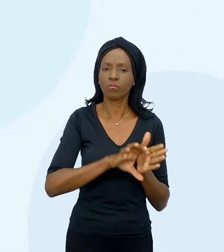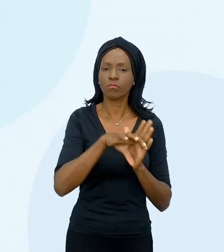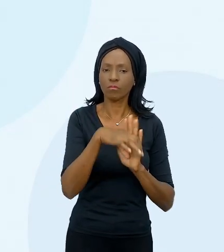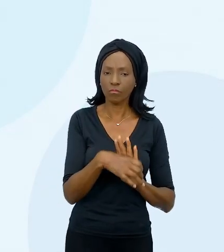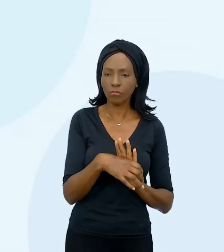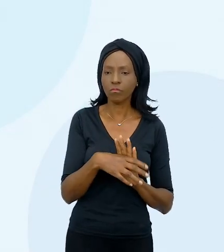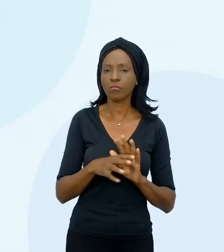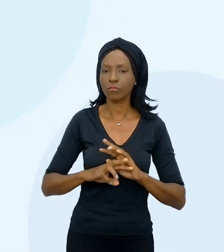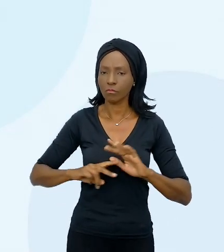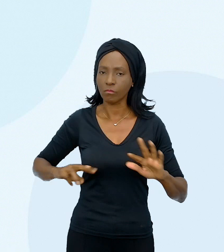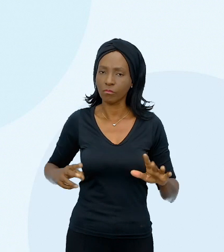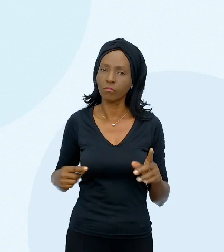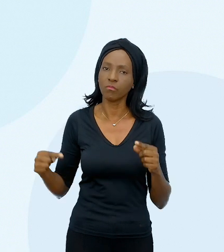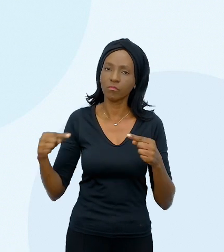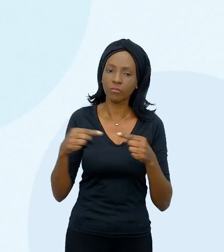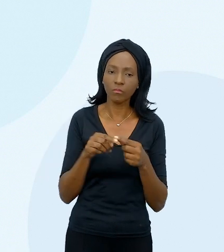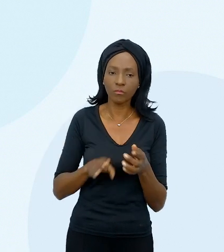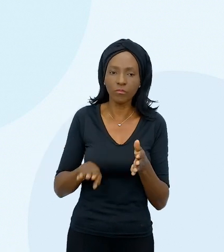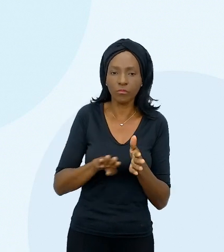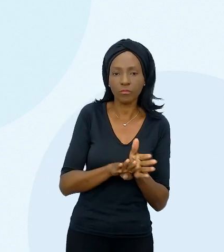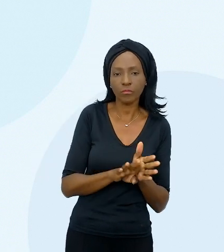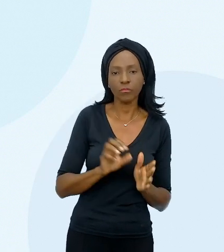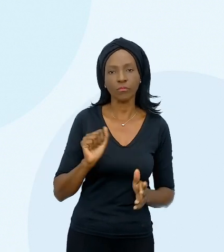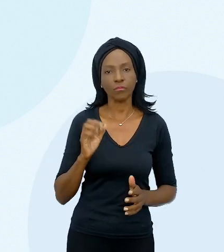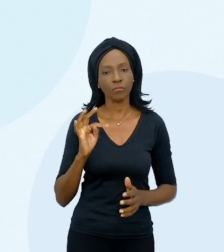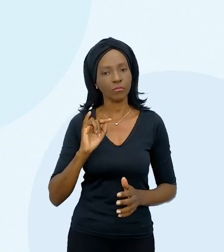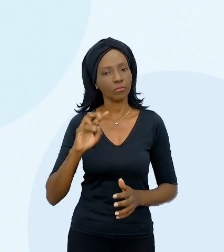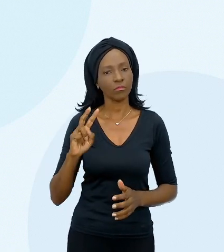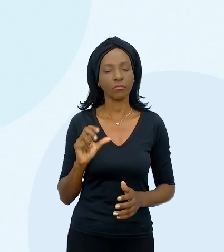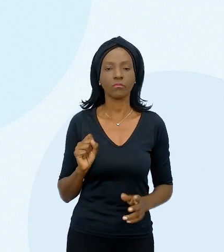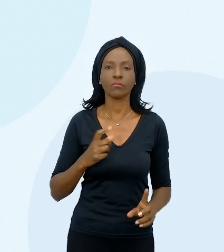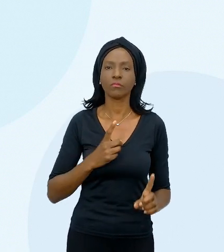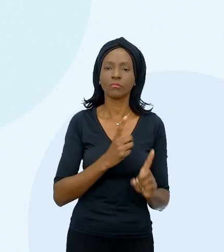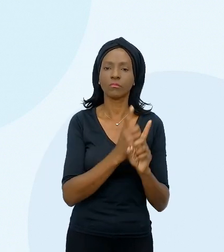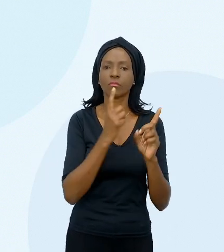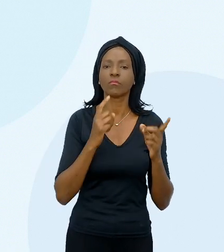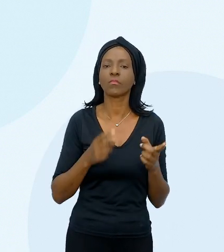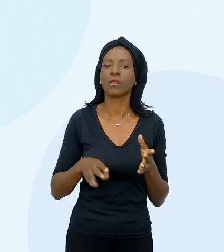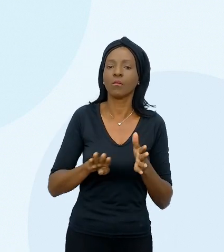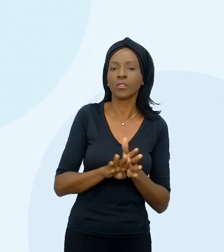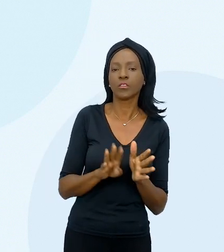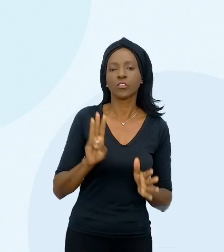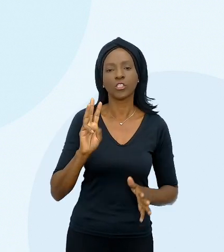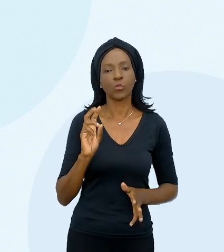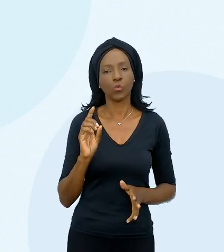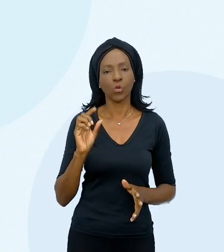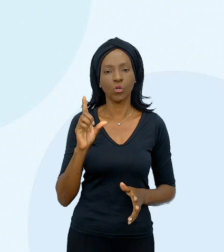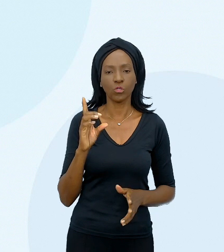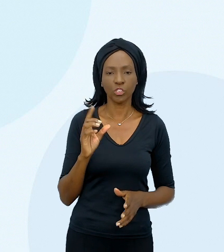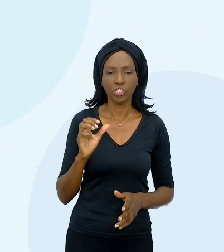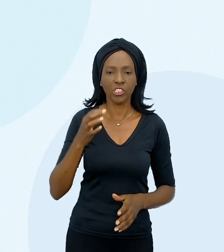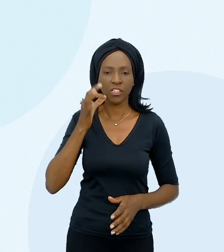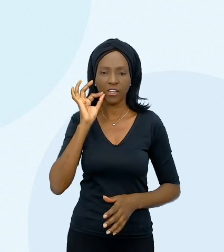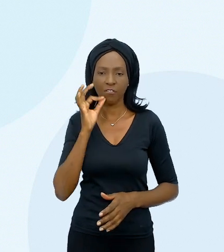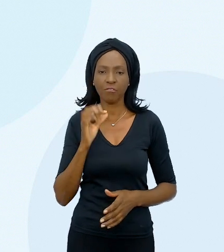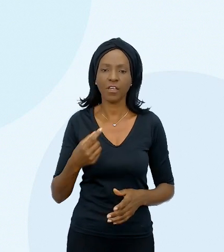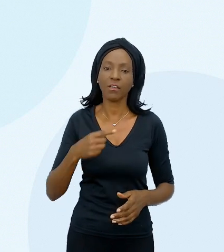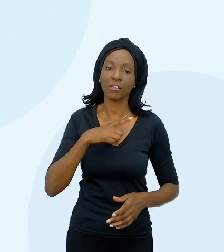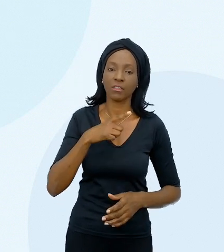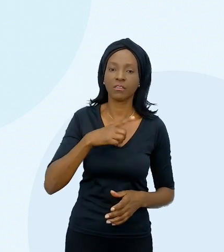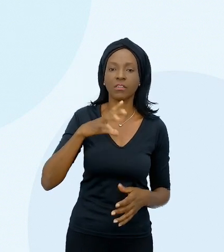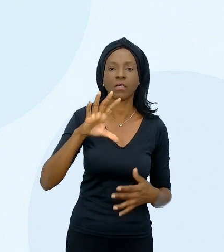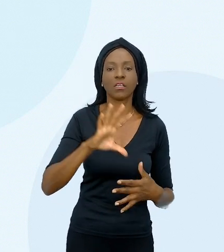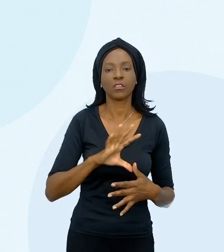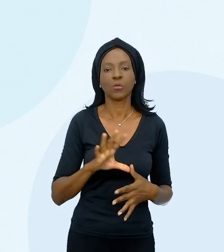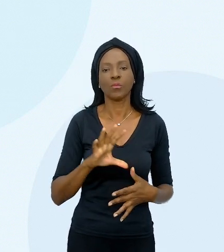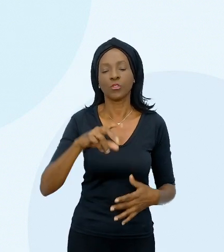das metodologias ativas, identificar a metodologia Word Café presente nos componentes e atividades do mapa e